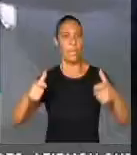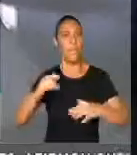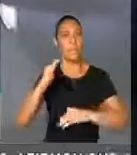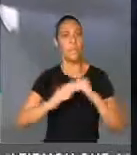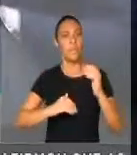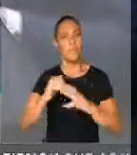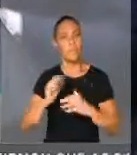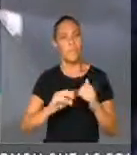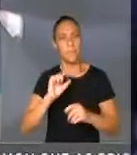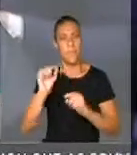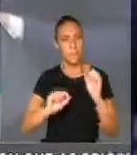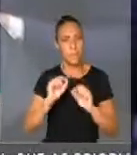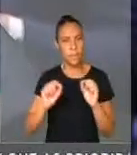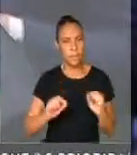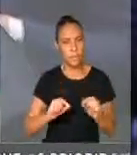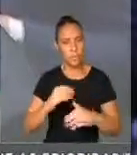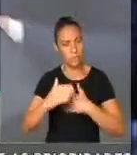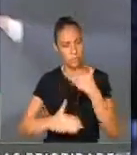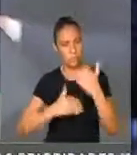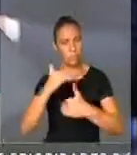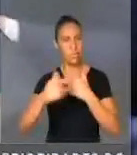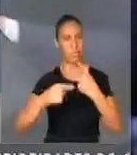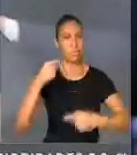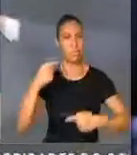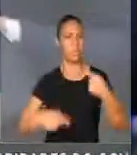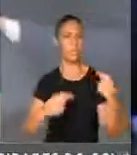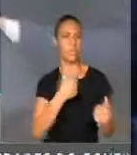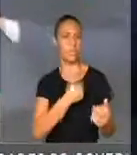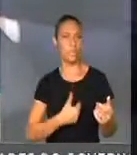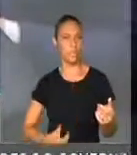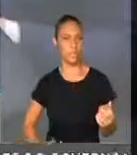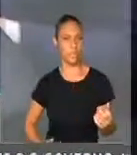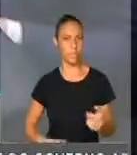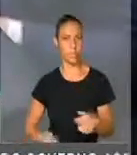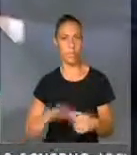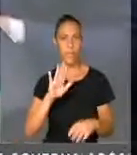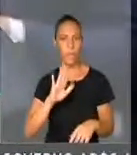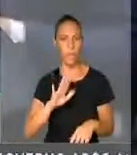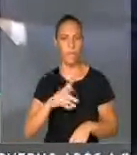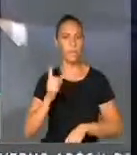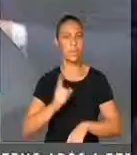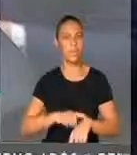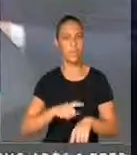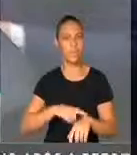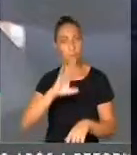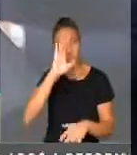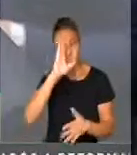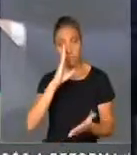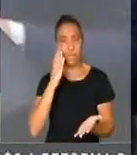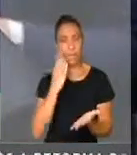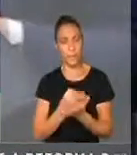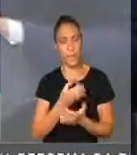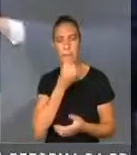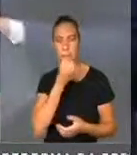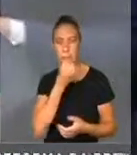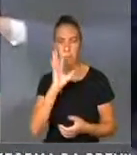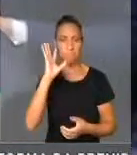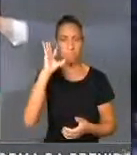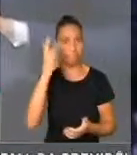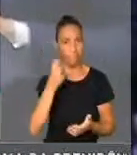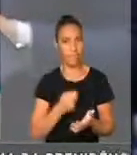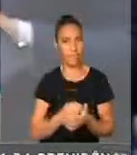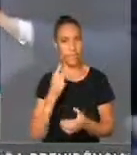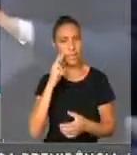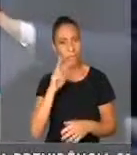acerca também do desenvolvimento de políticas públicas. Mas, por hora, acredito que é uma boa medida de a gente